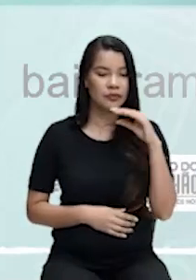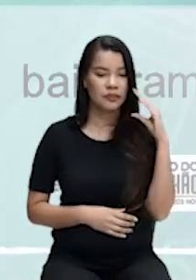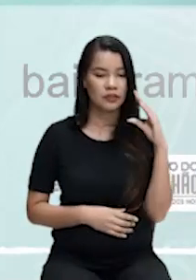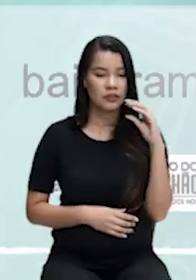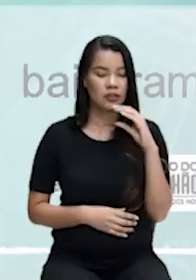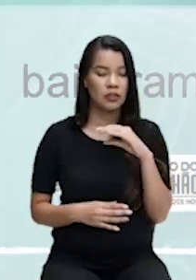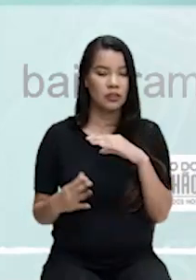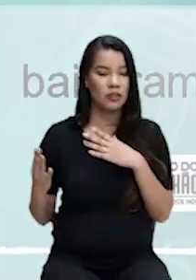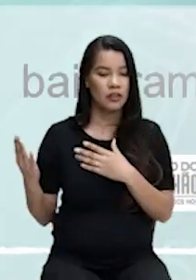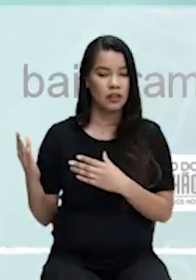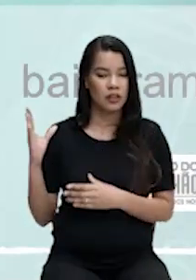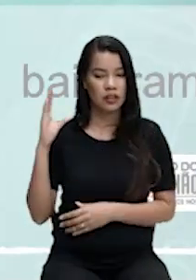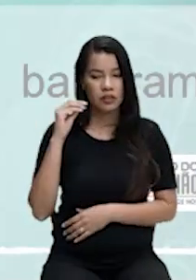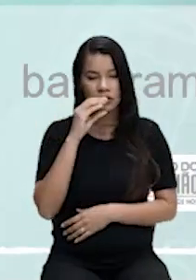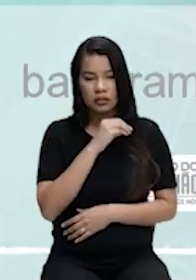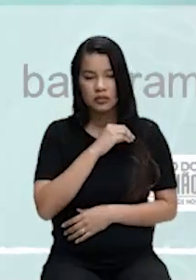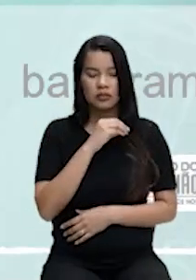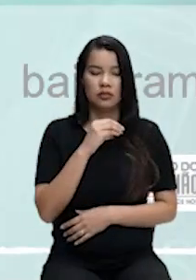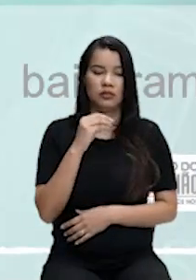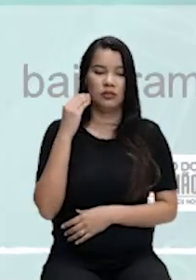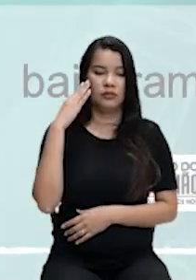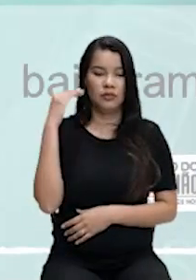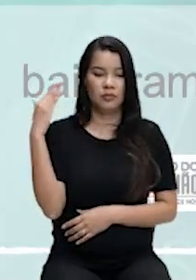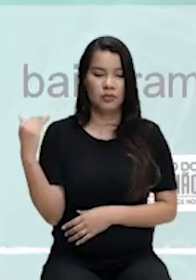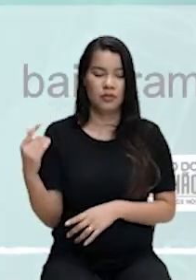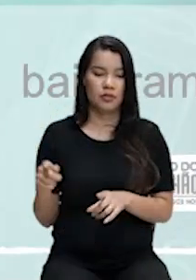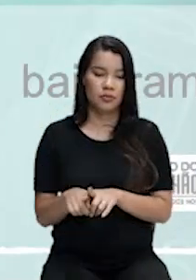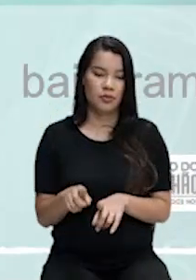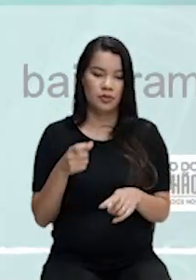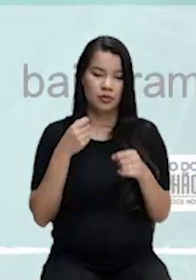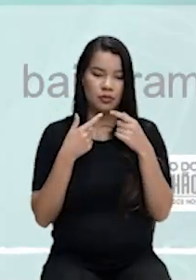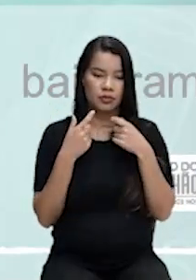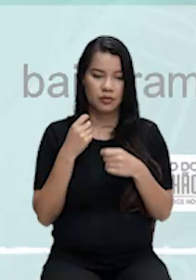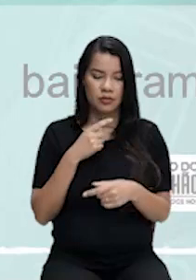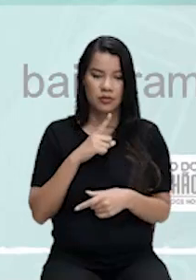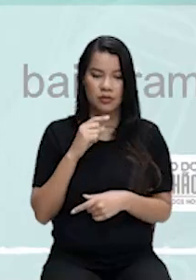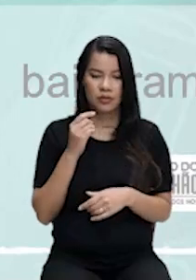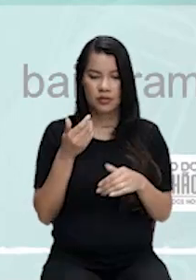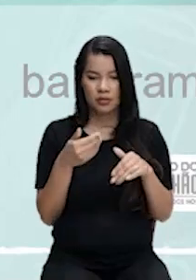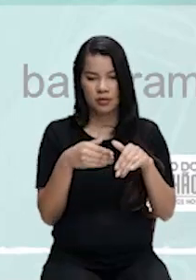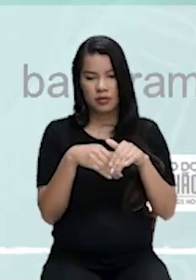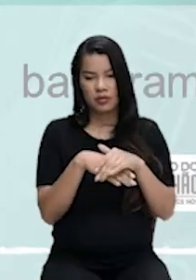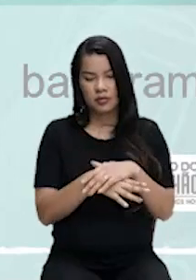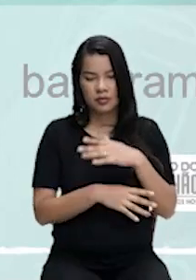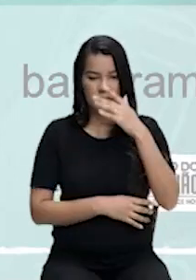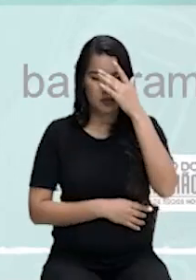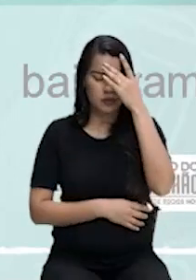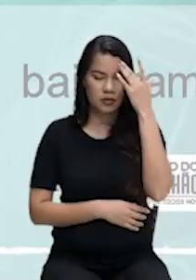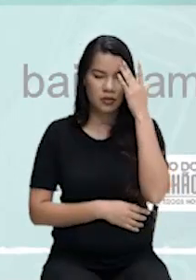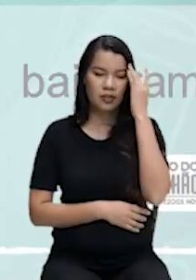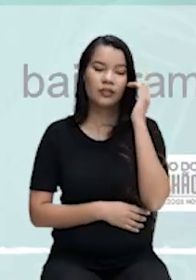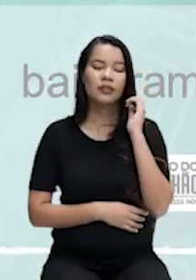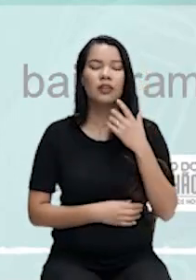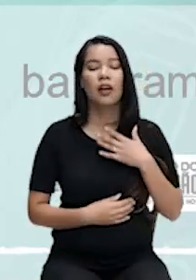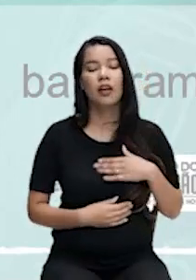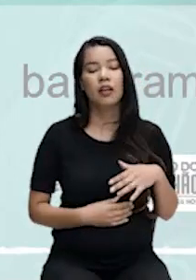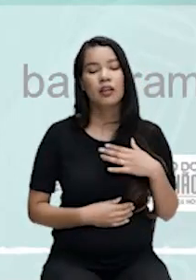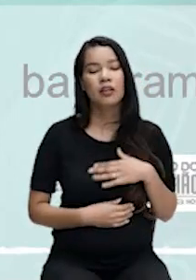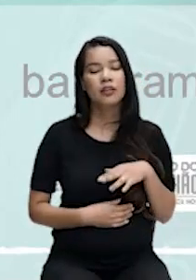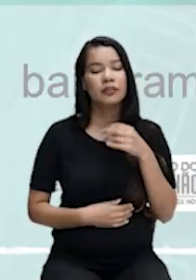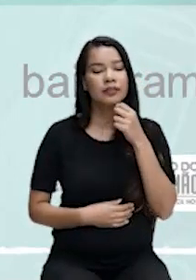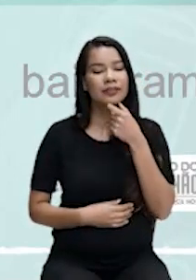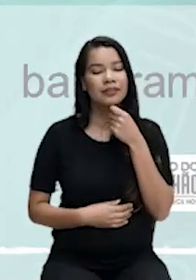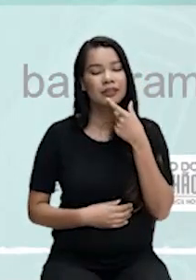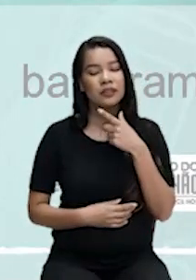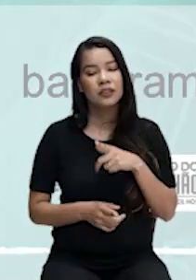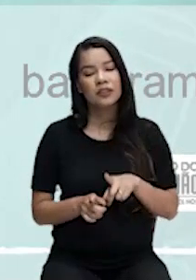humoristas, profissionais ou não, e também empresas. Na pandemia foi um refúgio para muita gente relaxar, dar algumas risadas, se emocionar